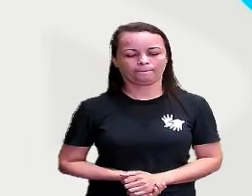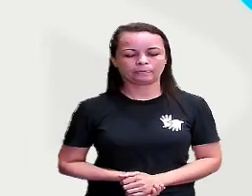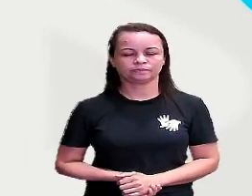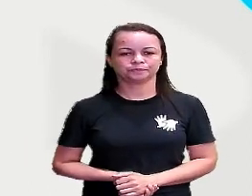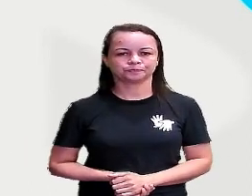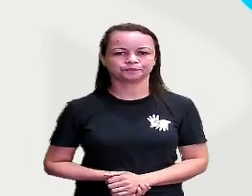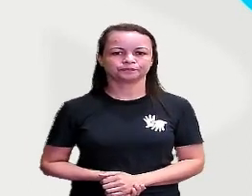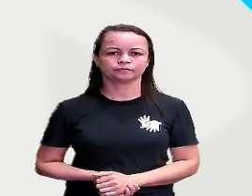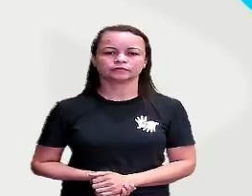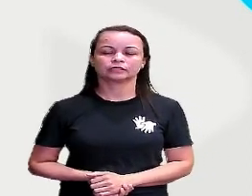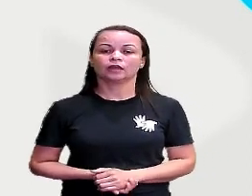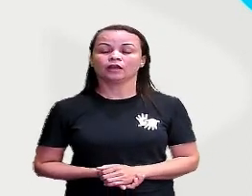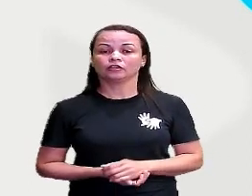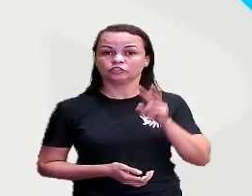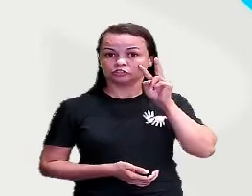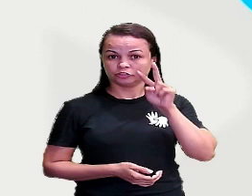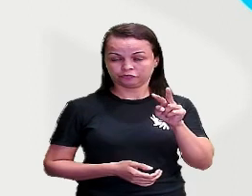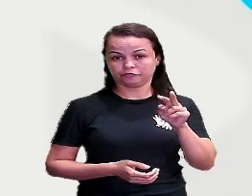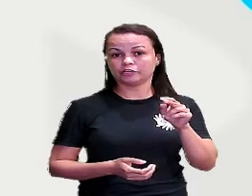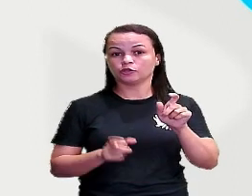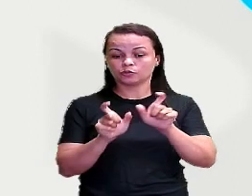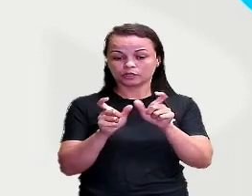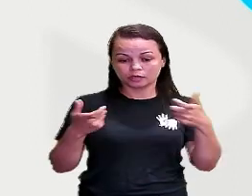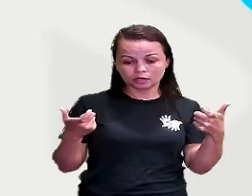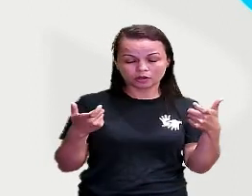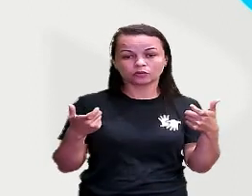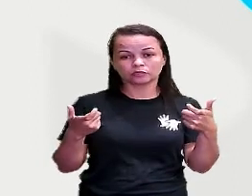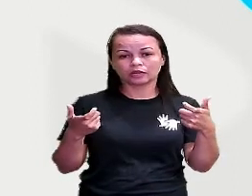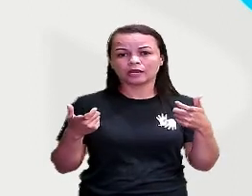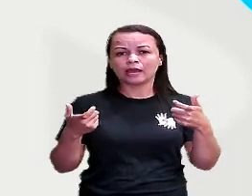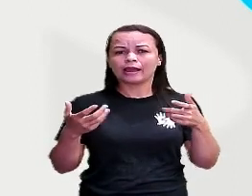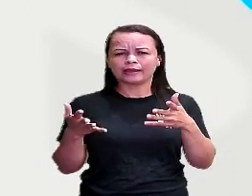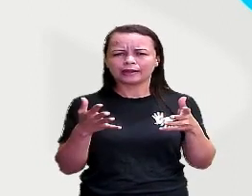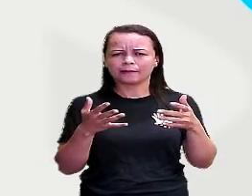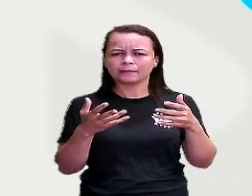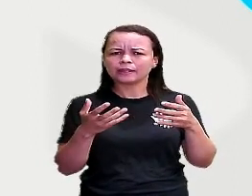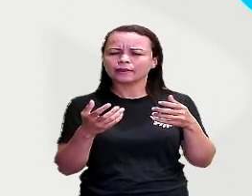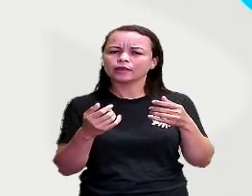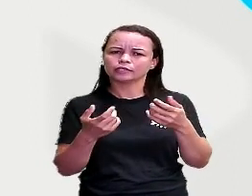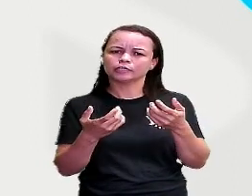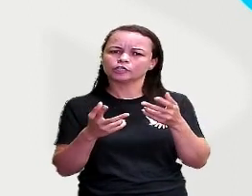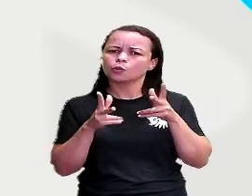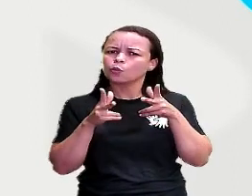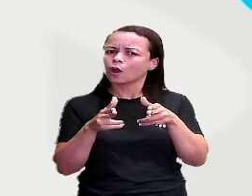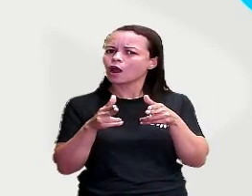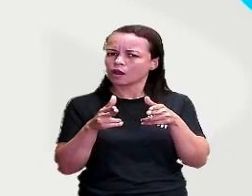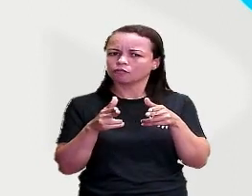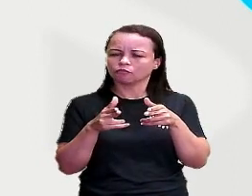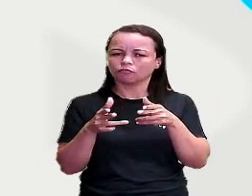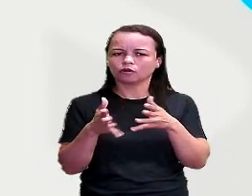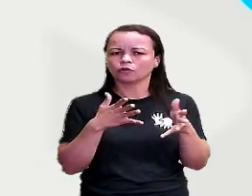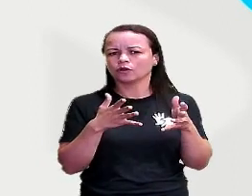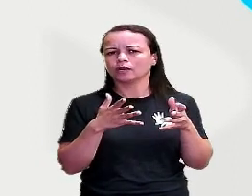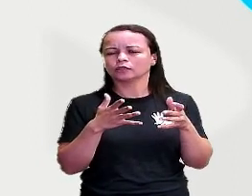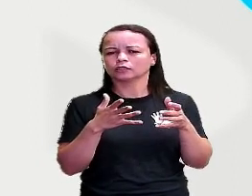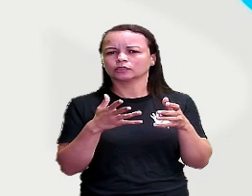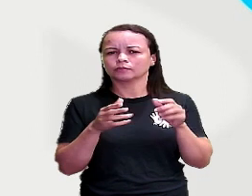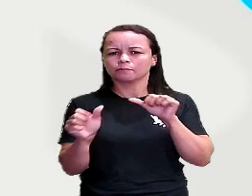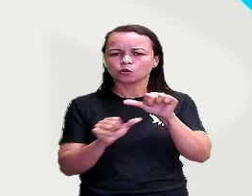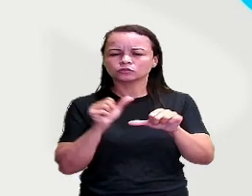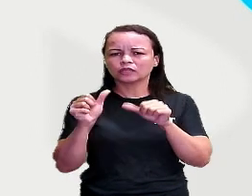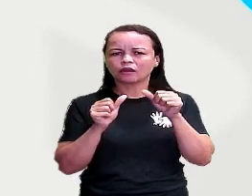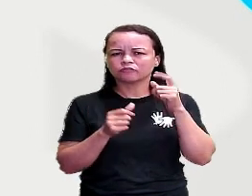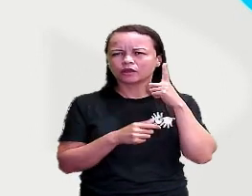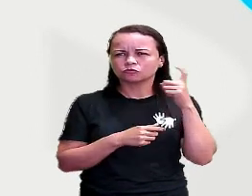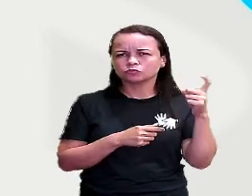a gente viu que a grafia da outra, né? Era bastante idêntica. O que mudava aí era o som,